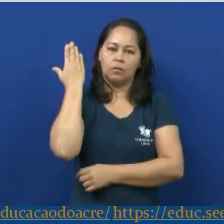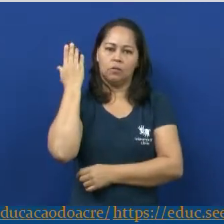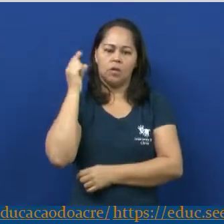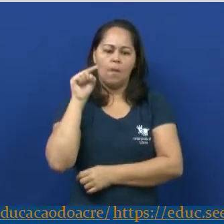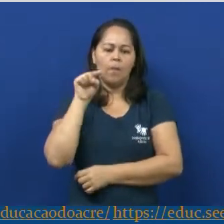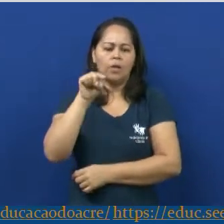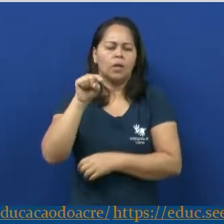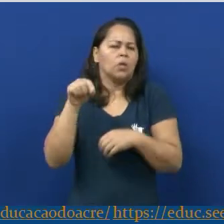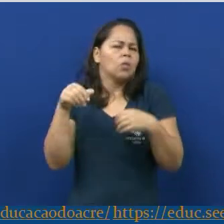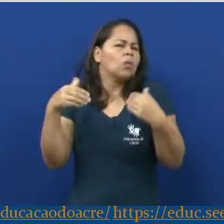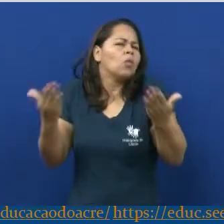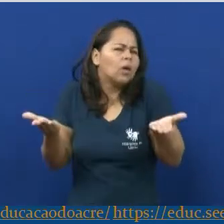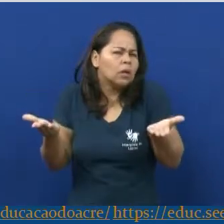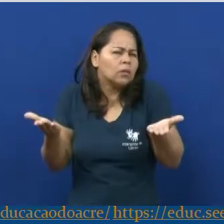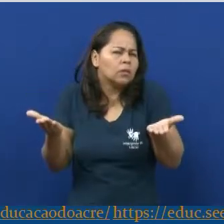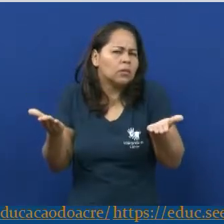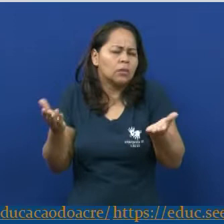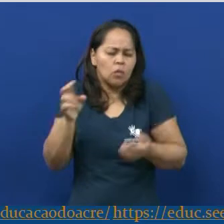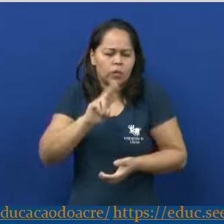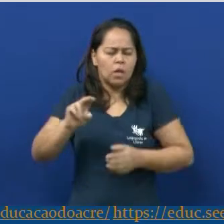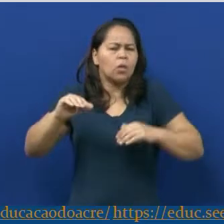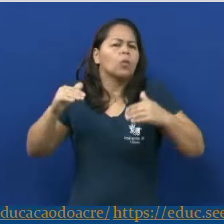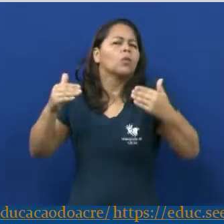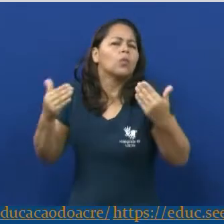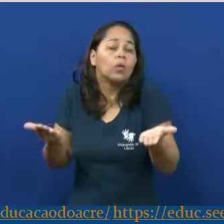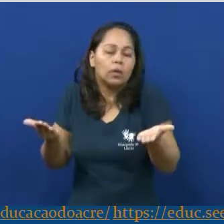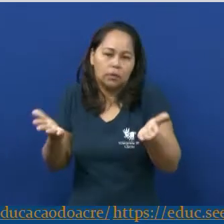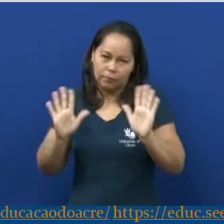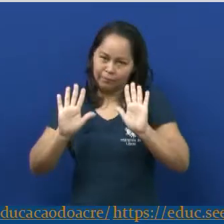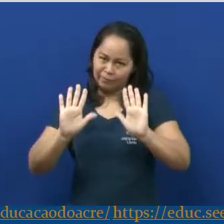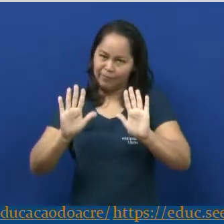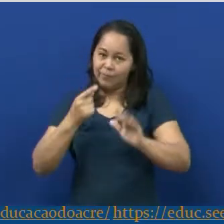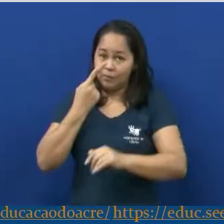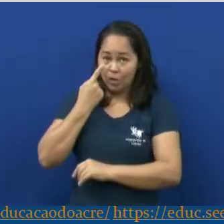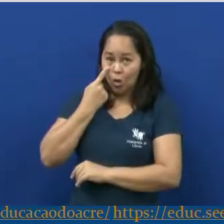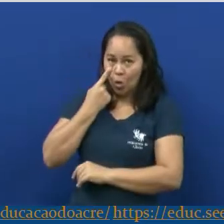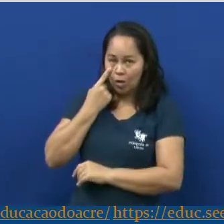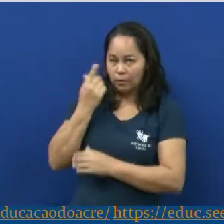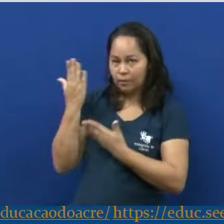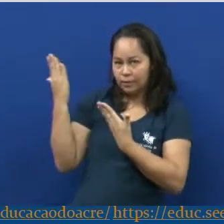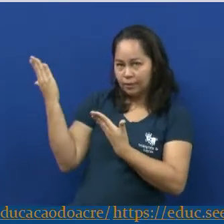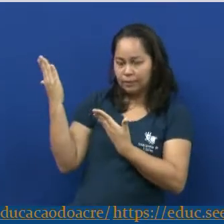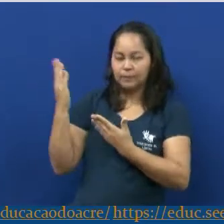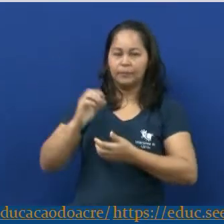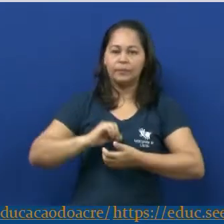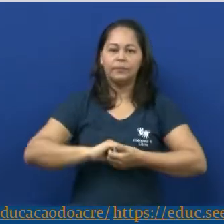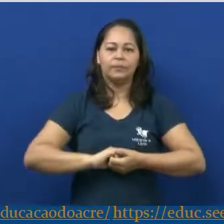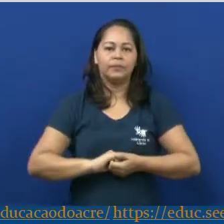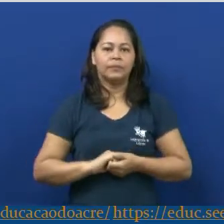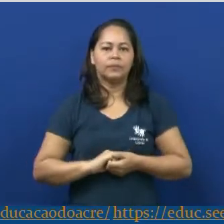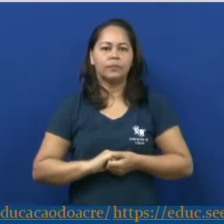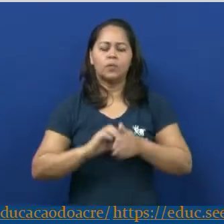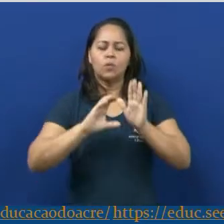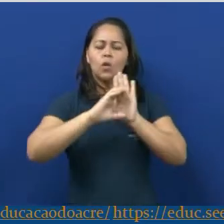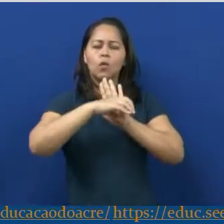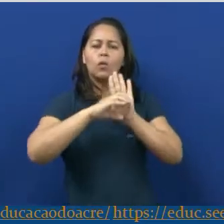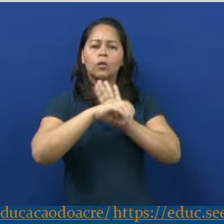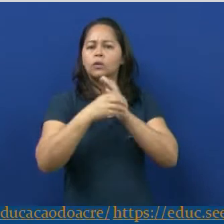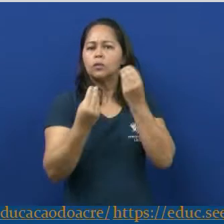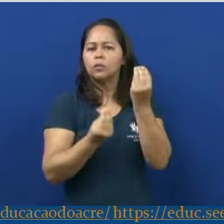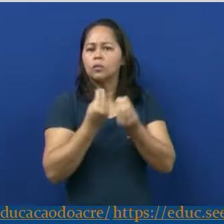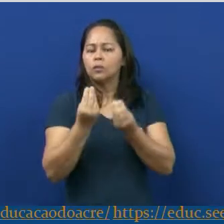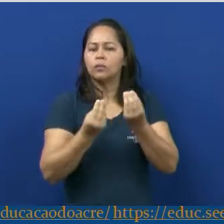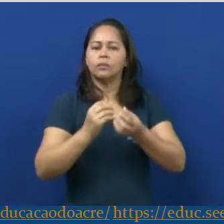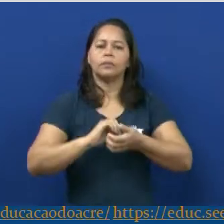apontar quando que é usado no present perfect então vamos ver que o slide a definição que eu coloquei